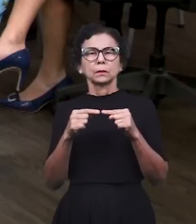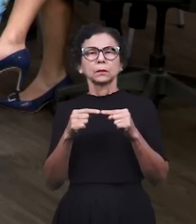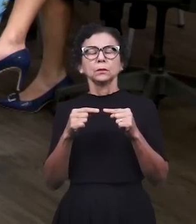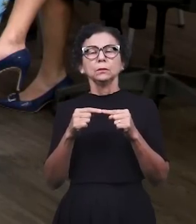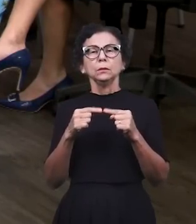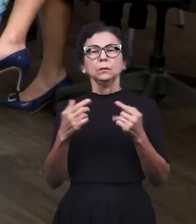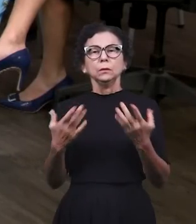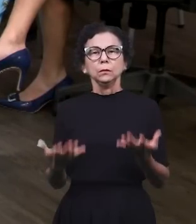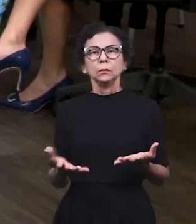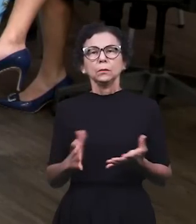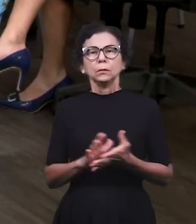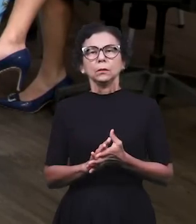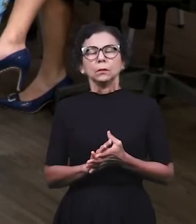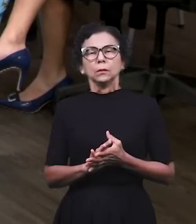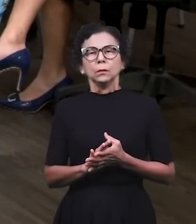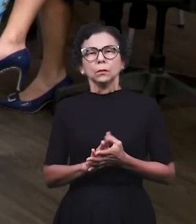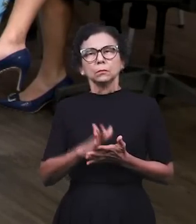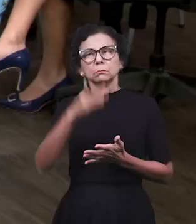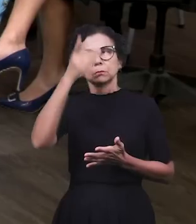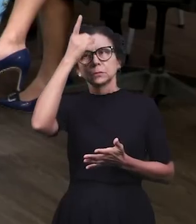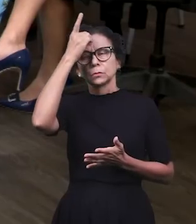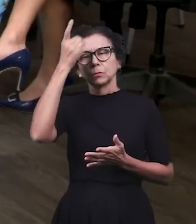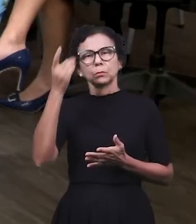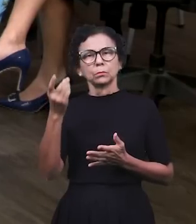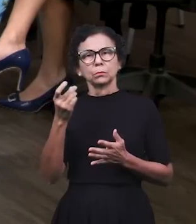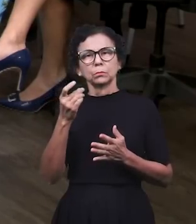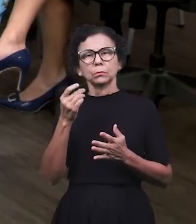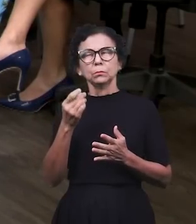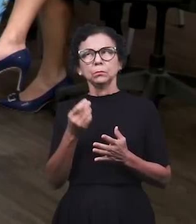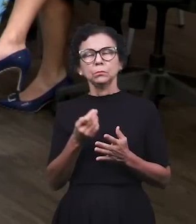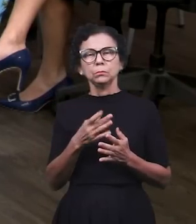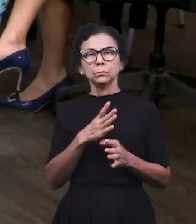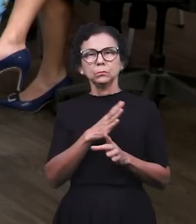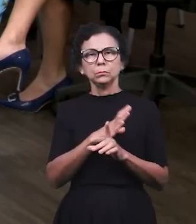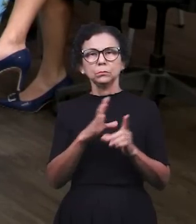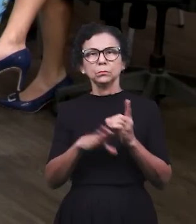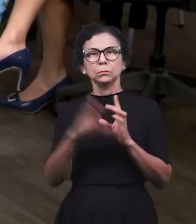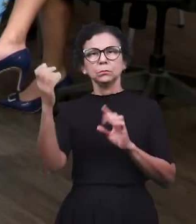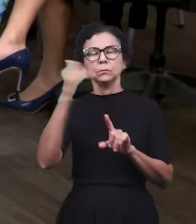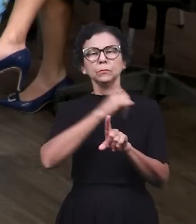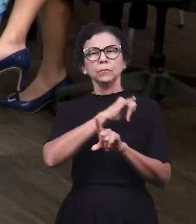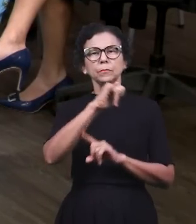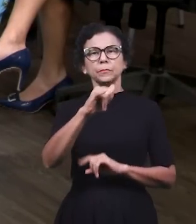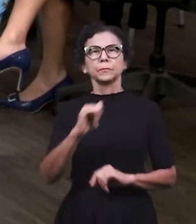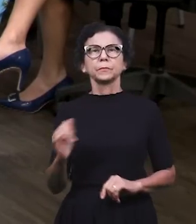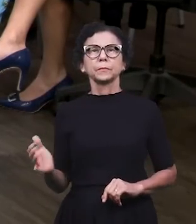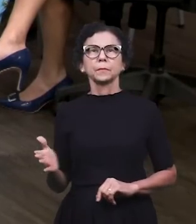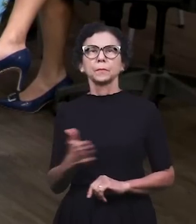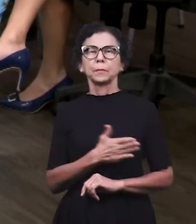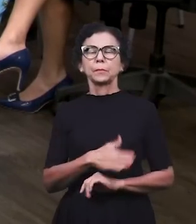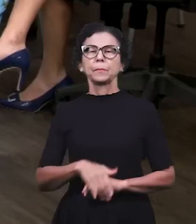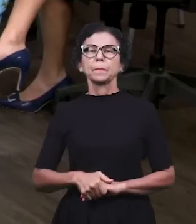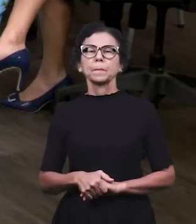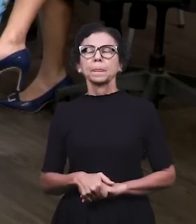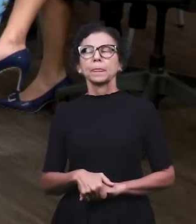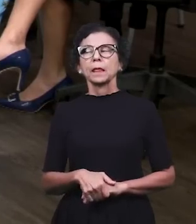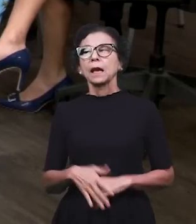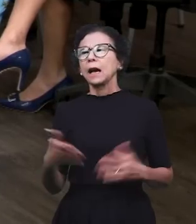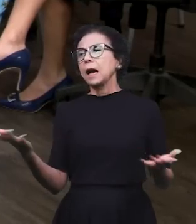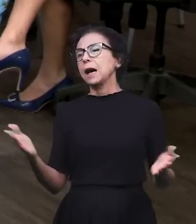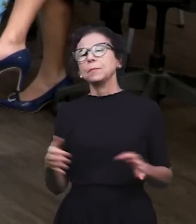da mensagem. Aí você diz assim, mas na EBD deu aquela relação de mensagem. Você pode